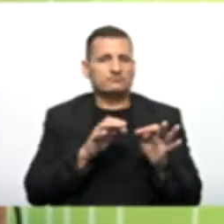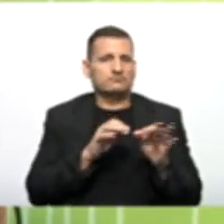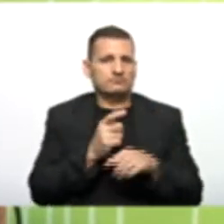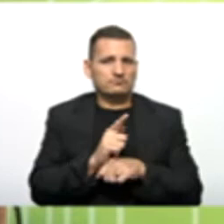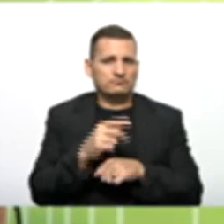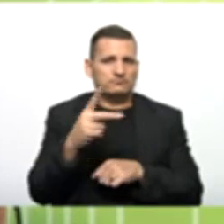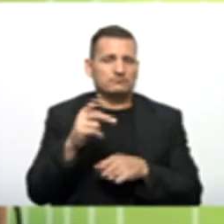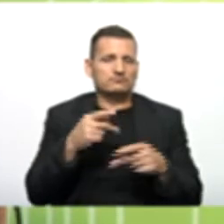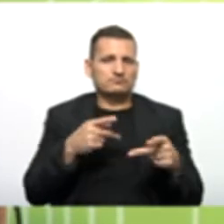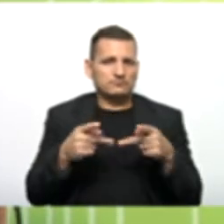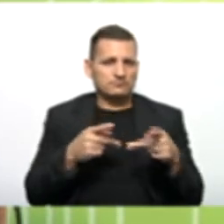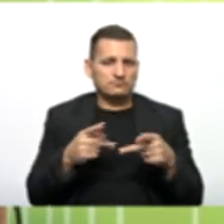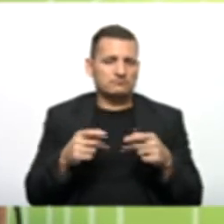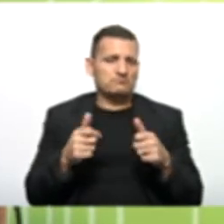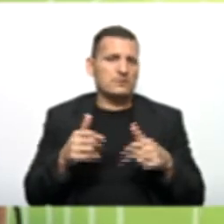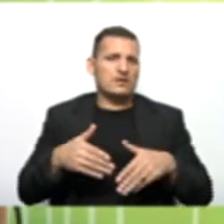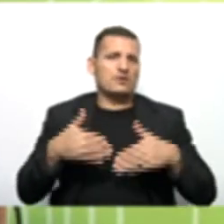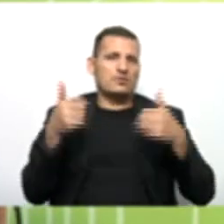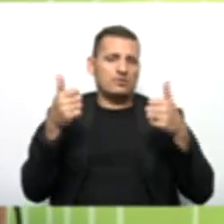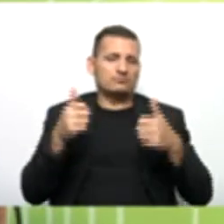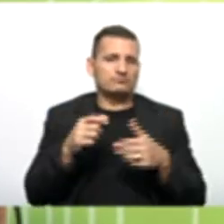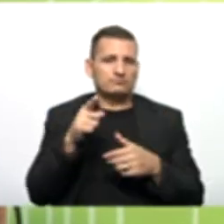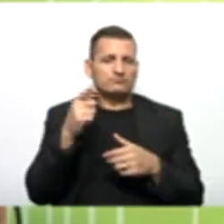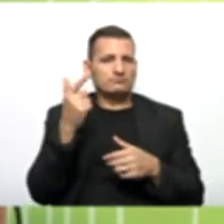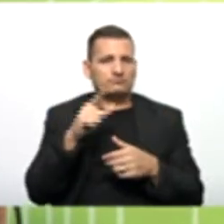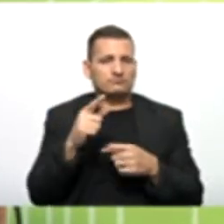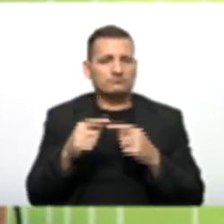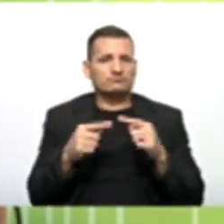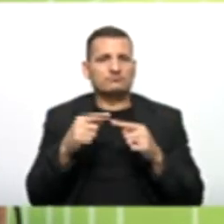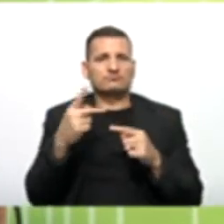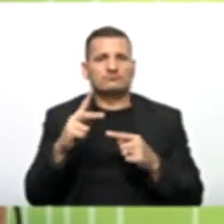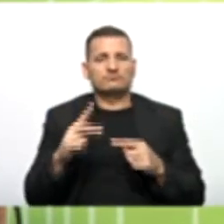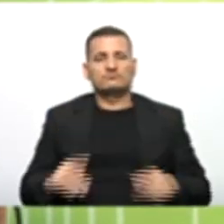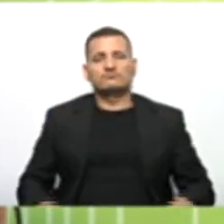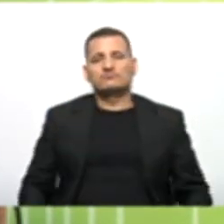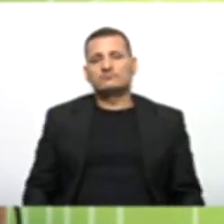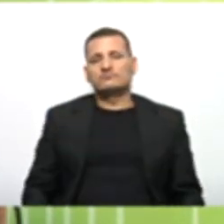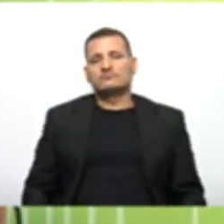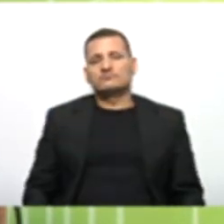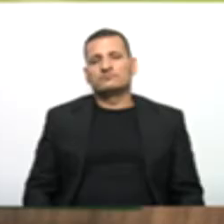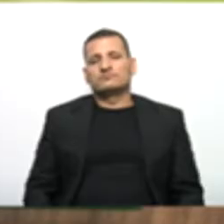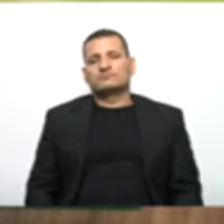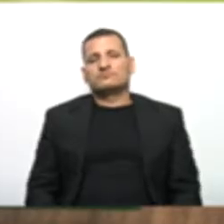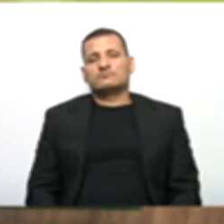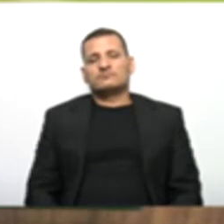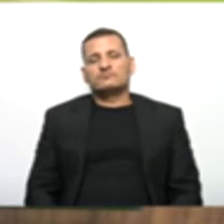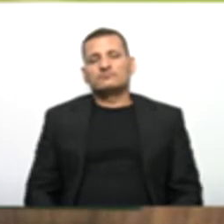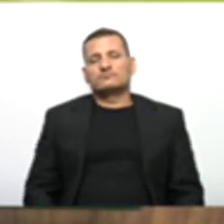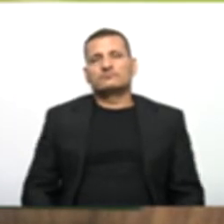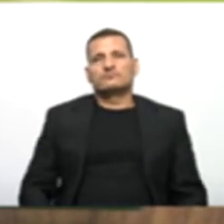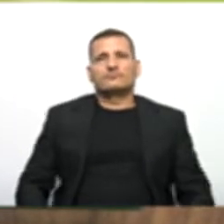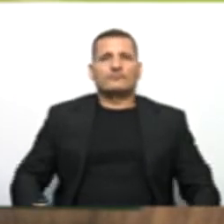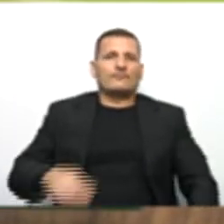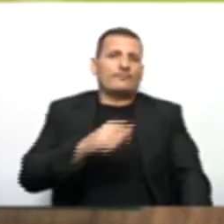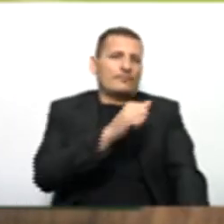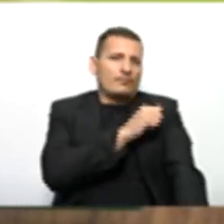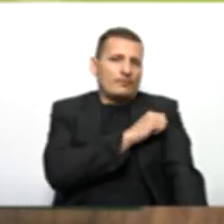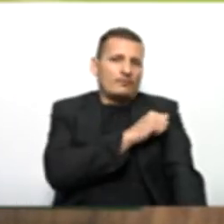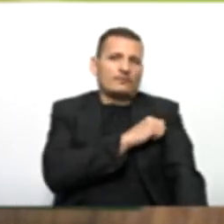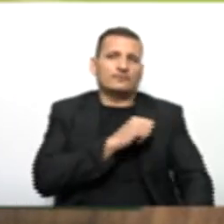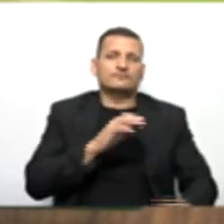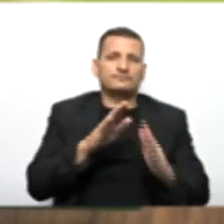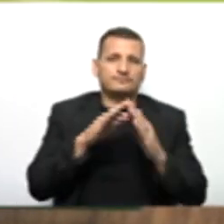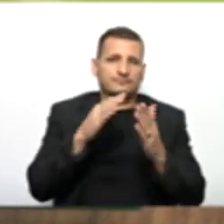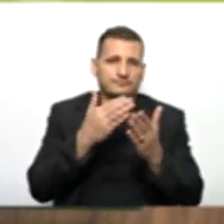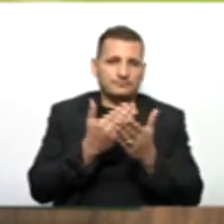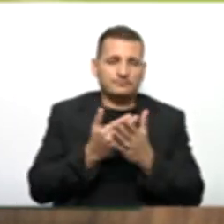de uma forma bem melhor e você consegue atingir os seus resultados. Professor Saulo? Pode falar. Os alunos da escola Vinícius de Moraes,